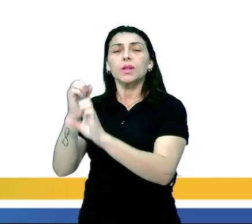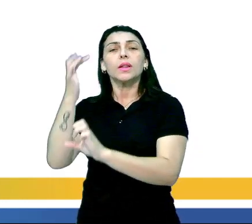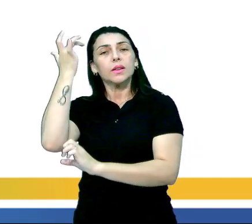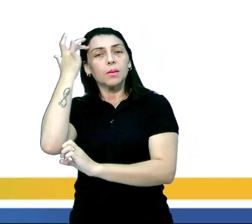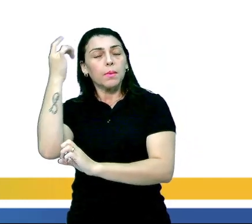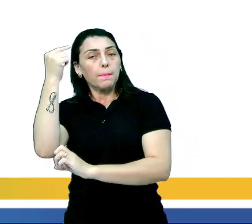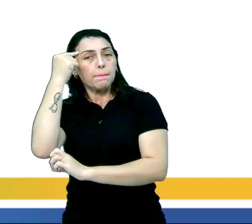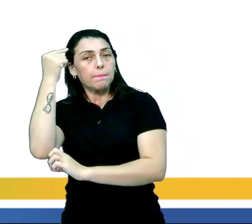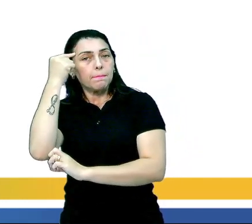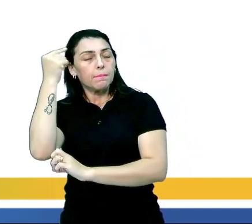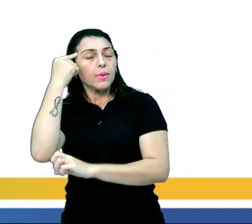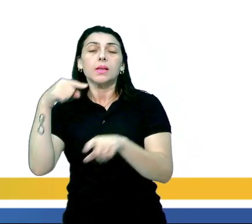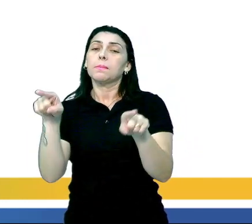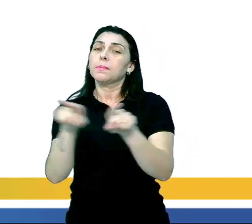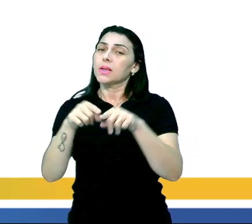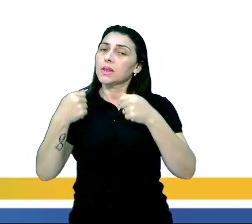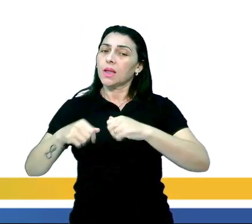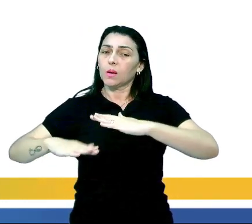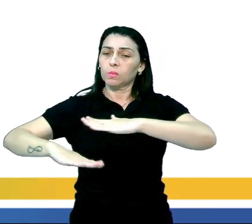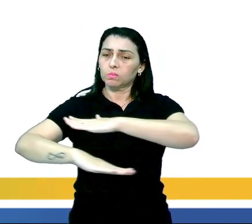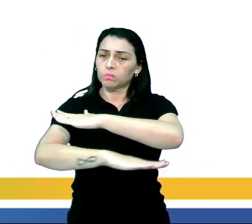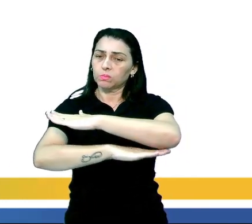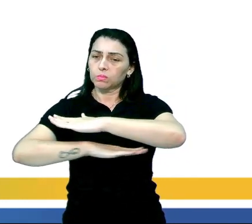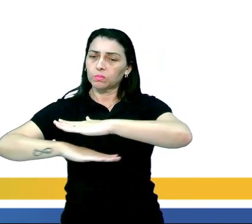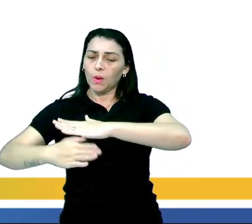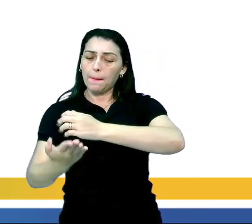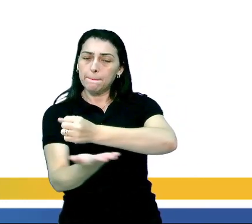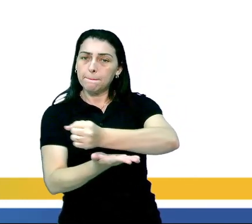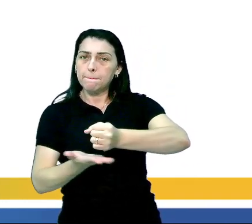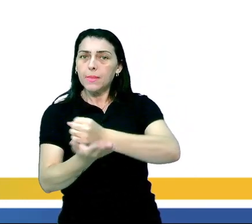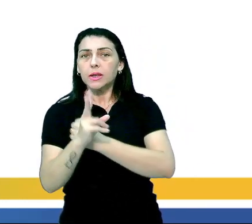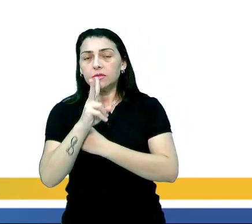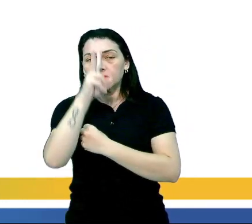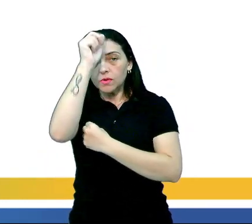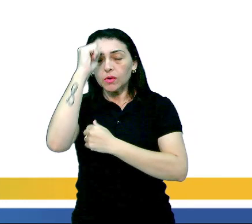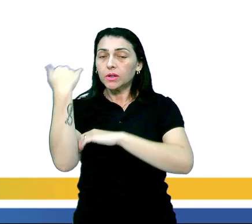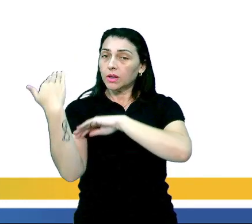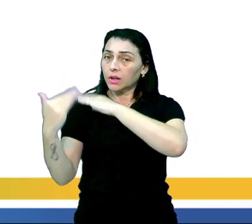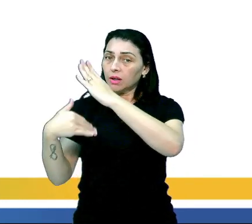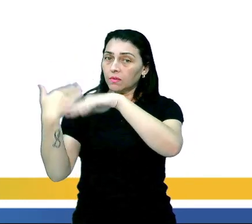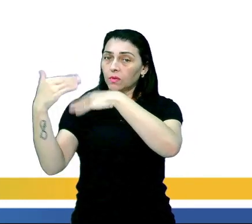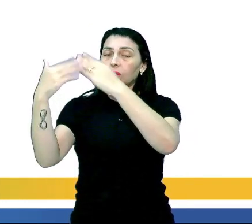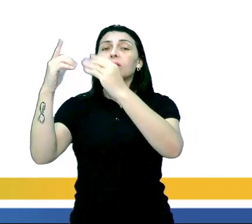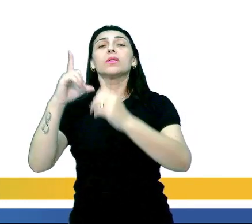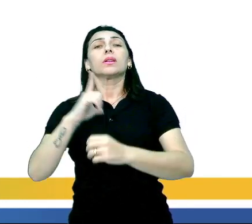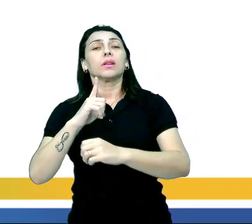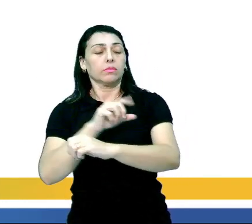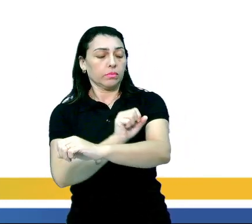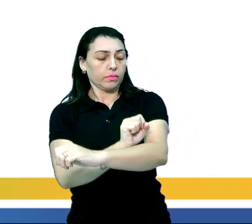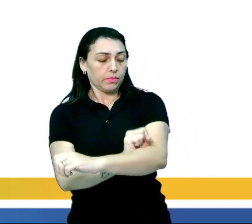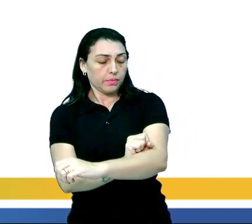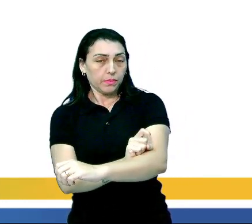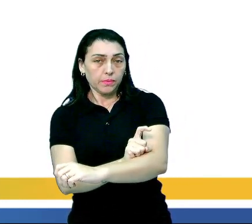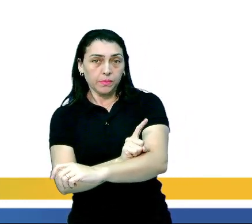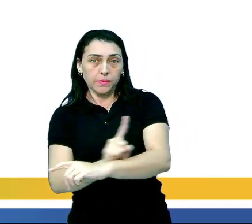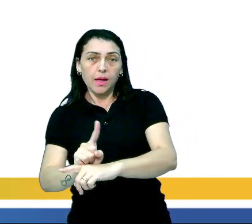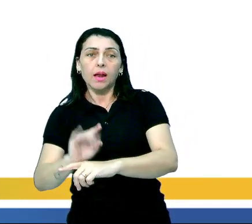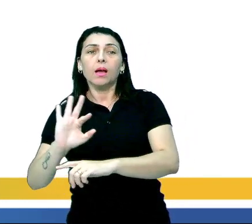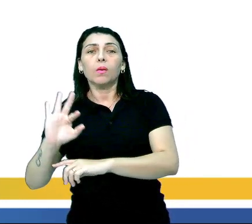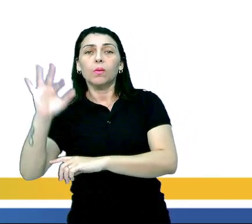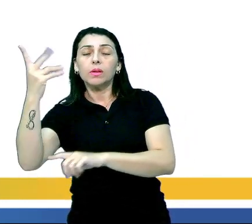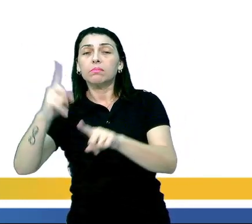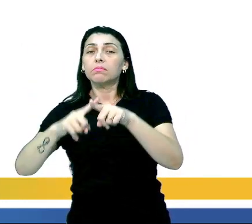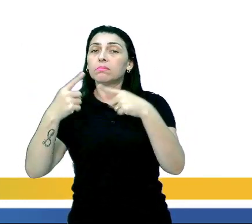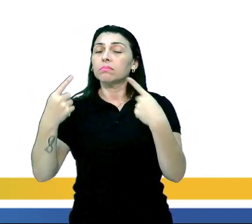acham isso, precisa ter um alicerce forte. Então, a evolução ela existe. A evolução ela